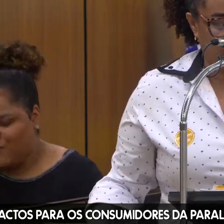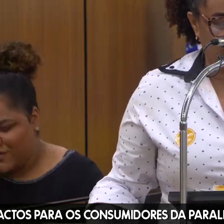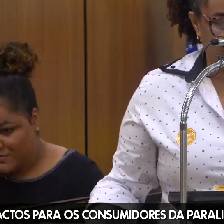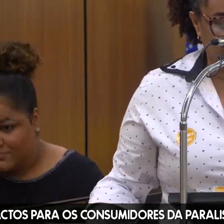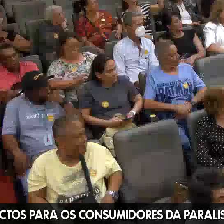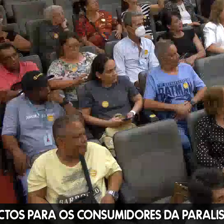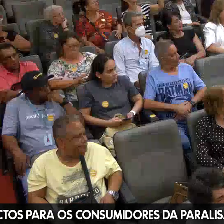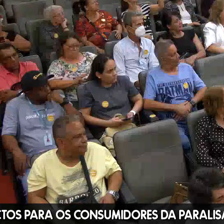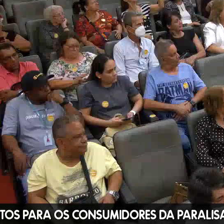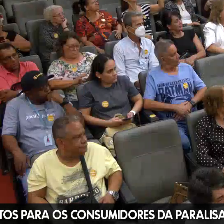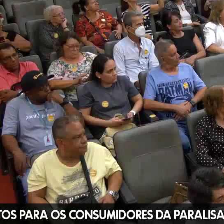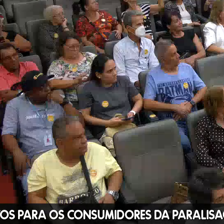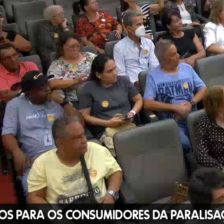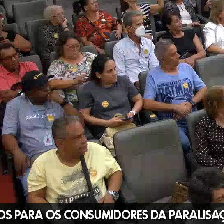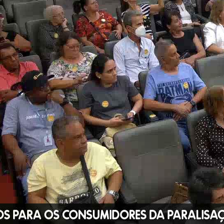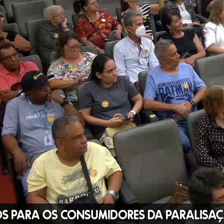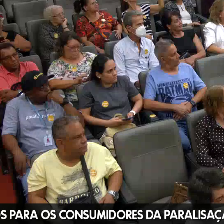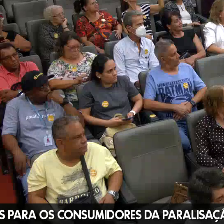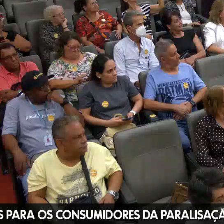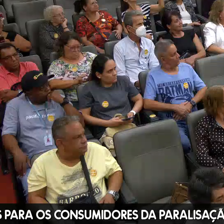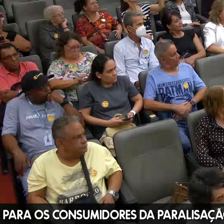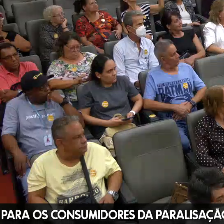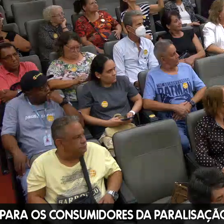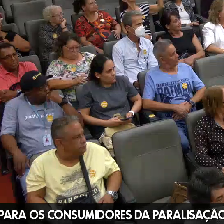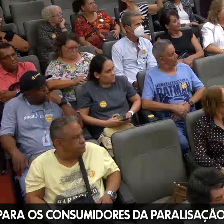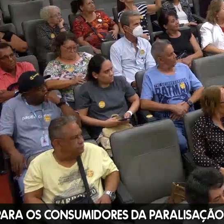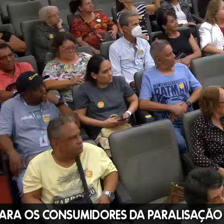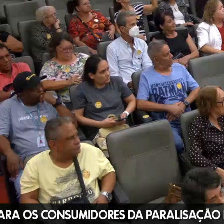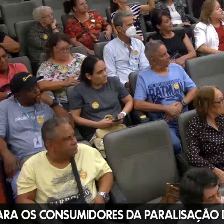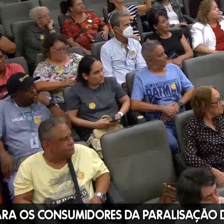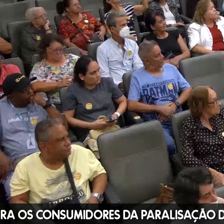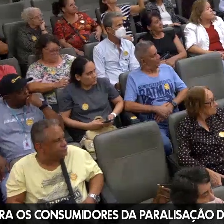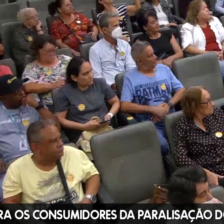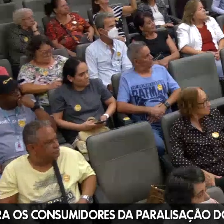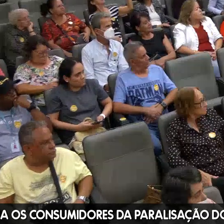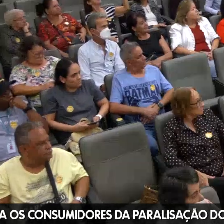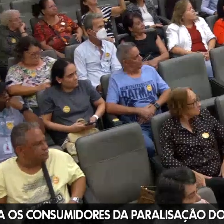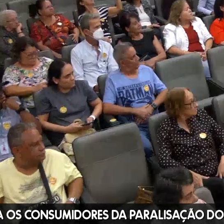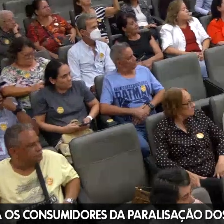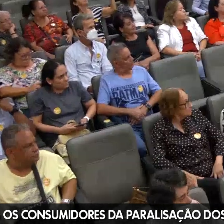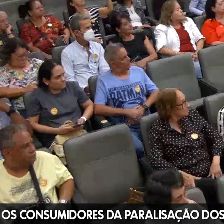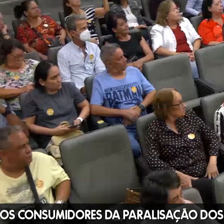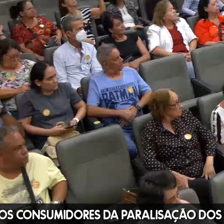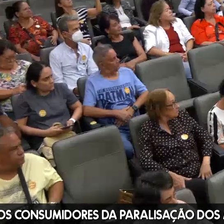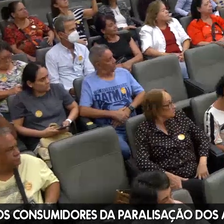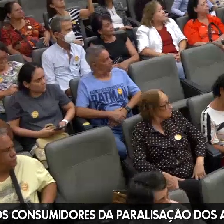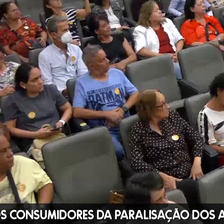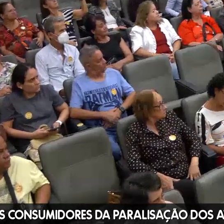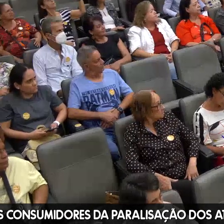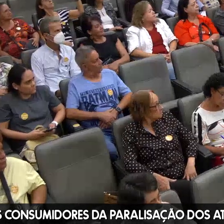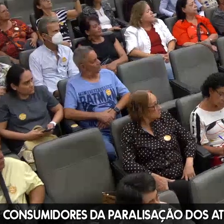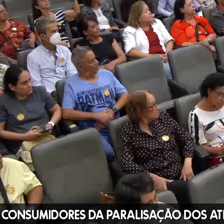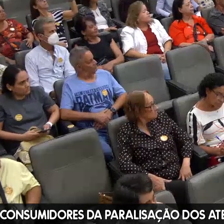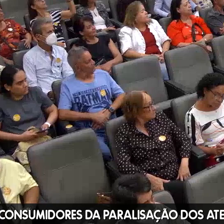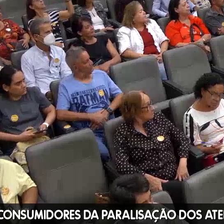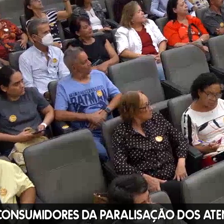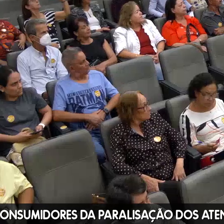presente inclusive aquelas que saíram de cidade distantes